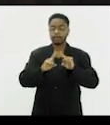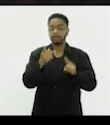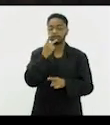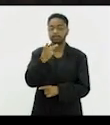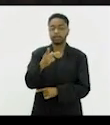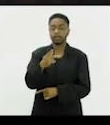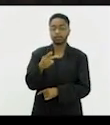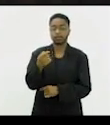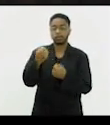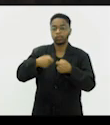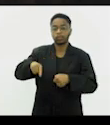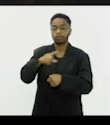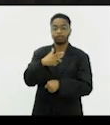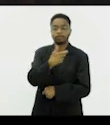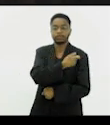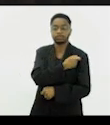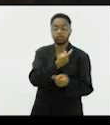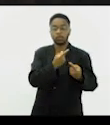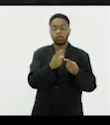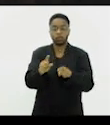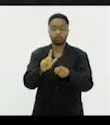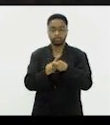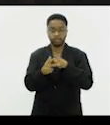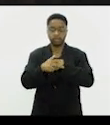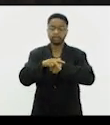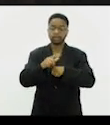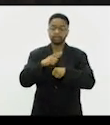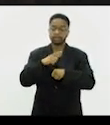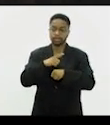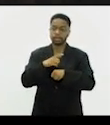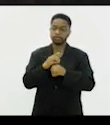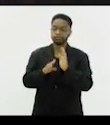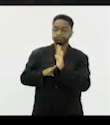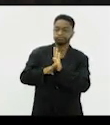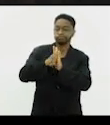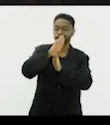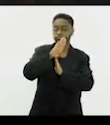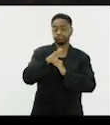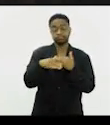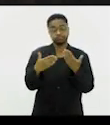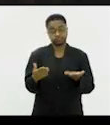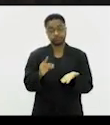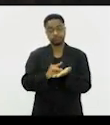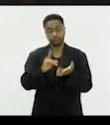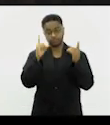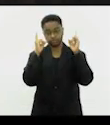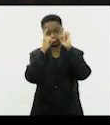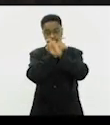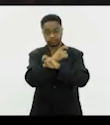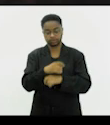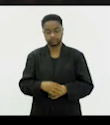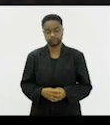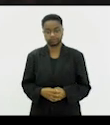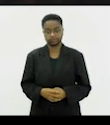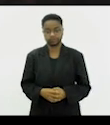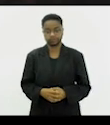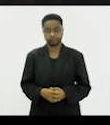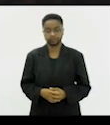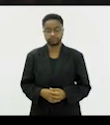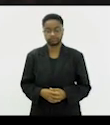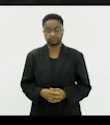vacina contra a dengue, que existe mais do que nunca. E aí fica muito difícil.